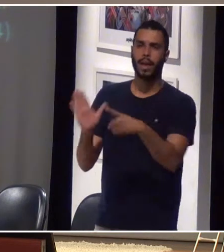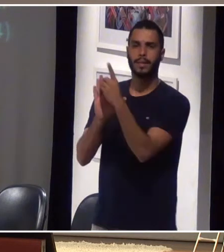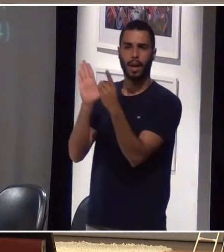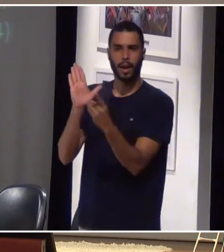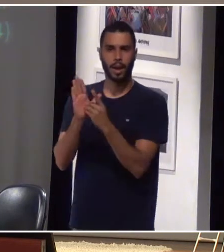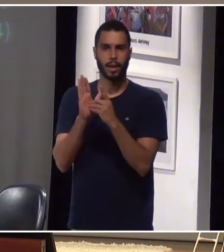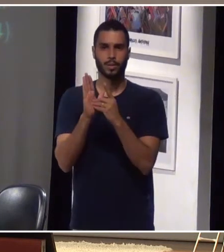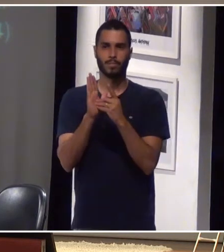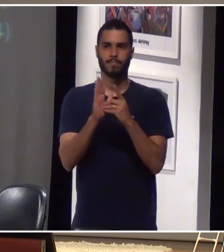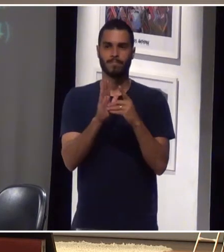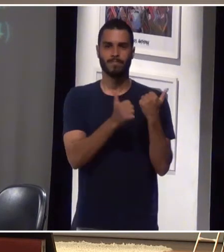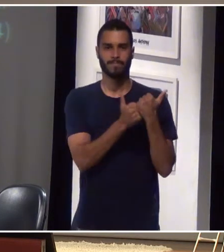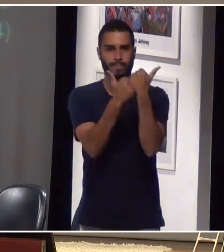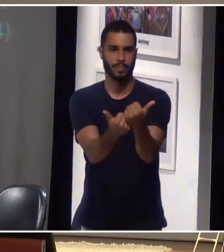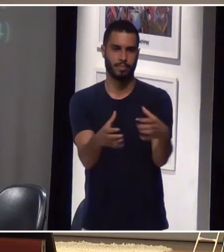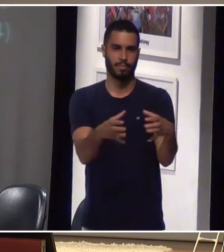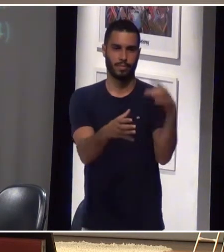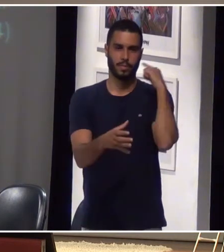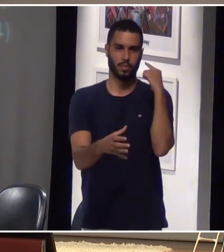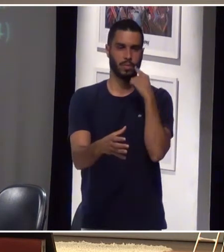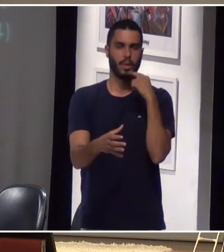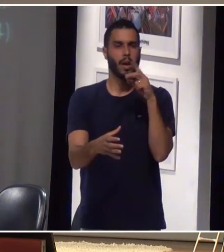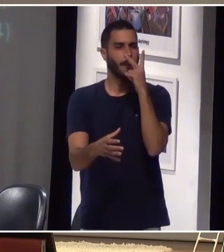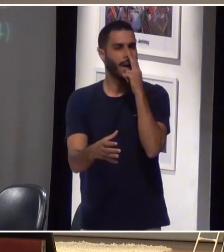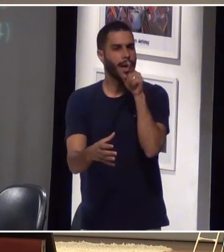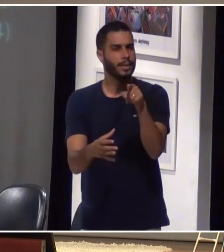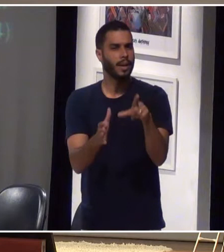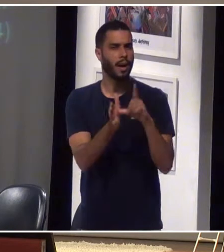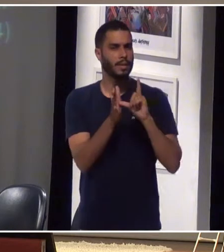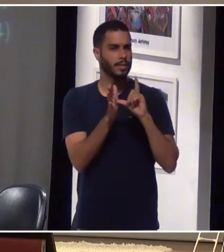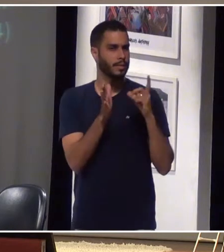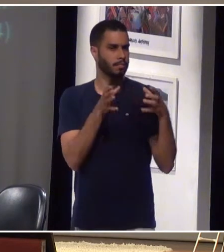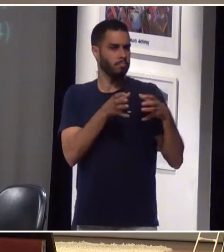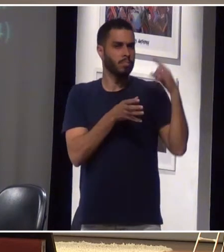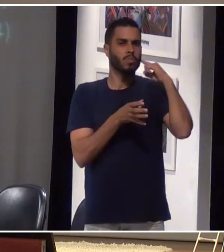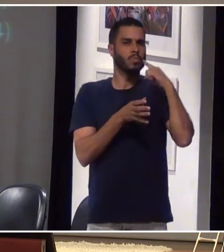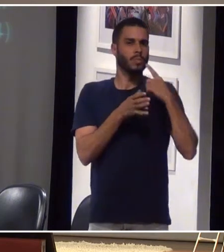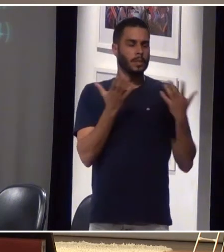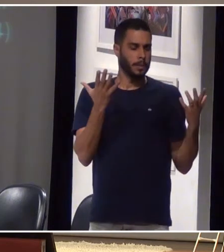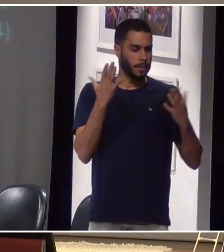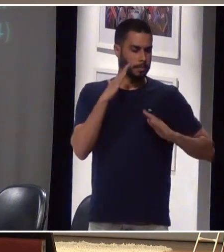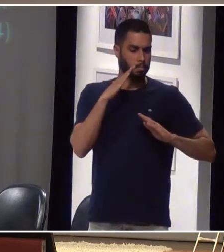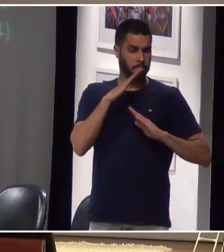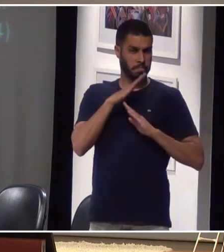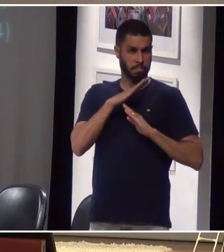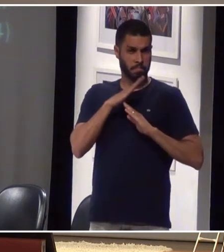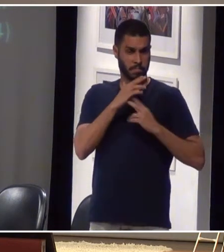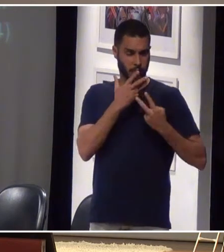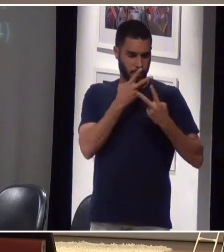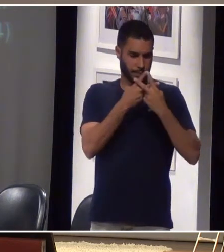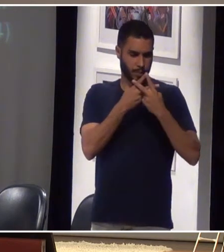decreto beneficiou a comunidade surda. É como se a comunidade surda estivesse presa, trancada em um baú, e depois libertada